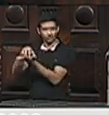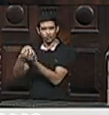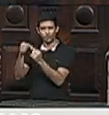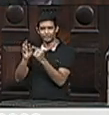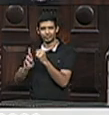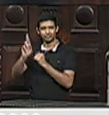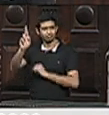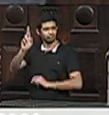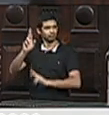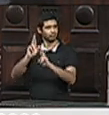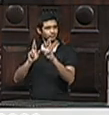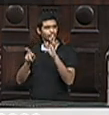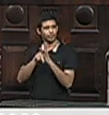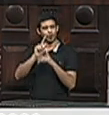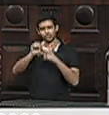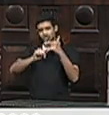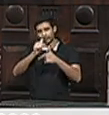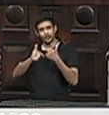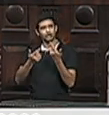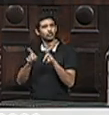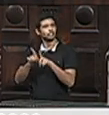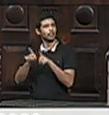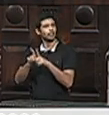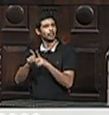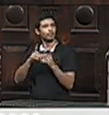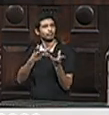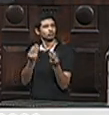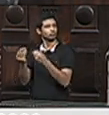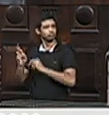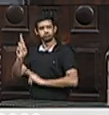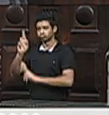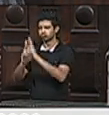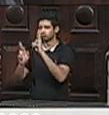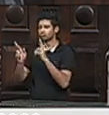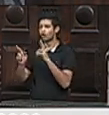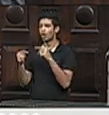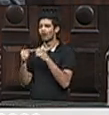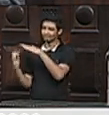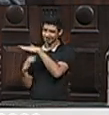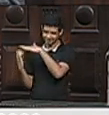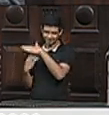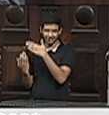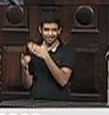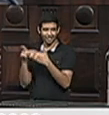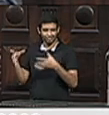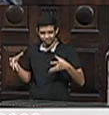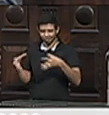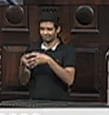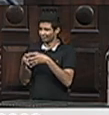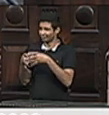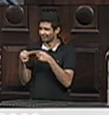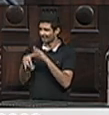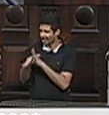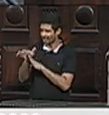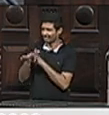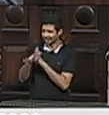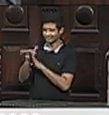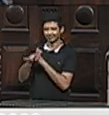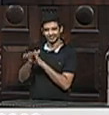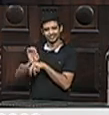de 2008, portanto é posterior a esse disciplinamento federal. E, na verdade, a nossa lei